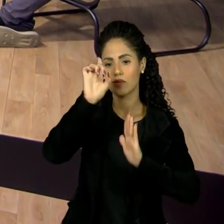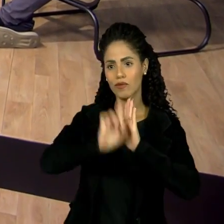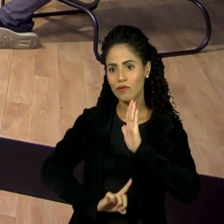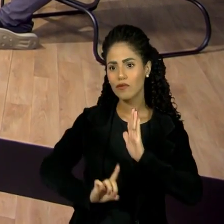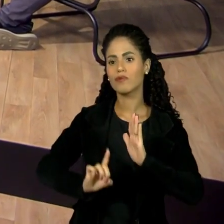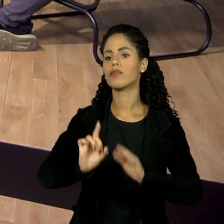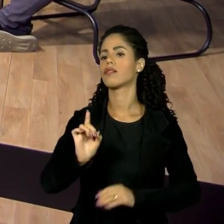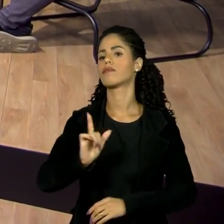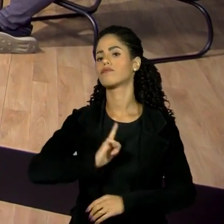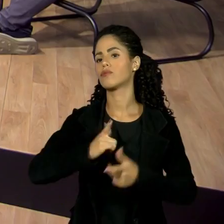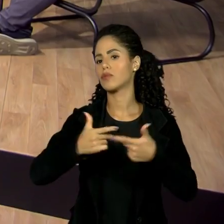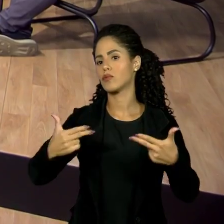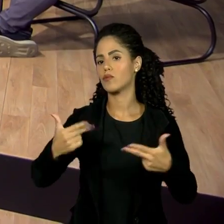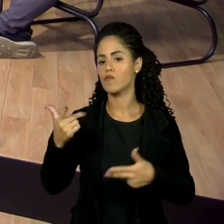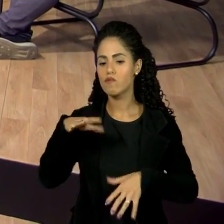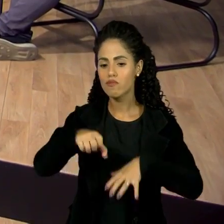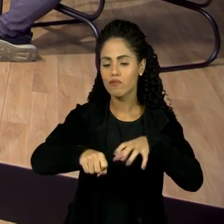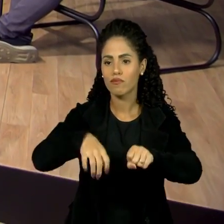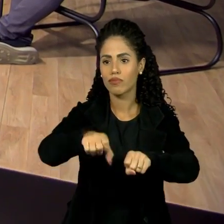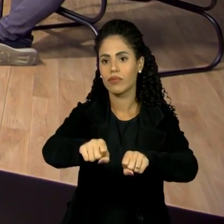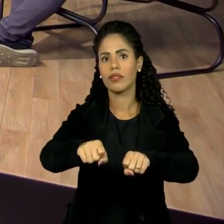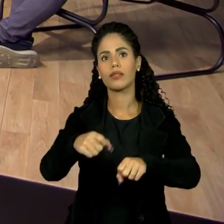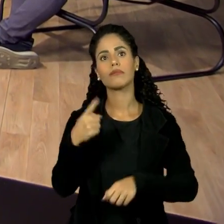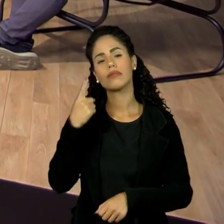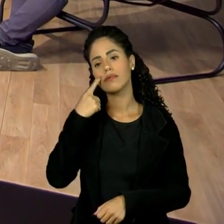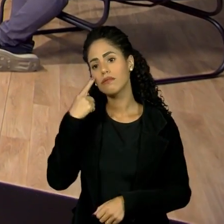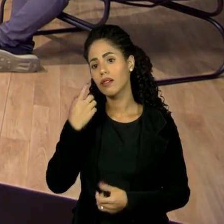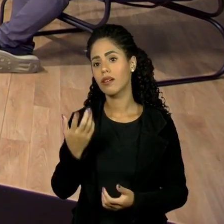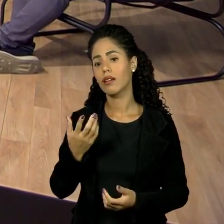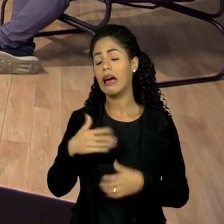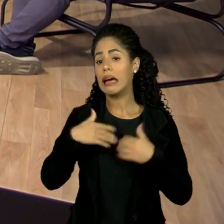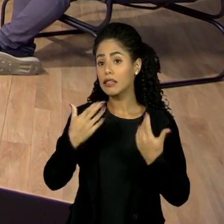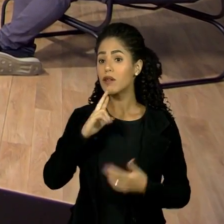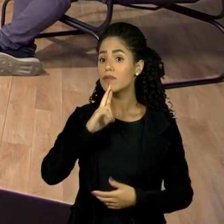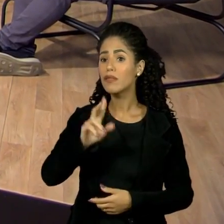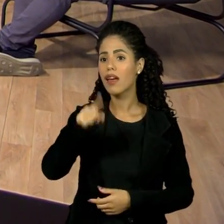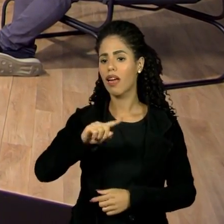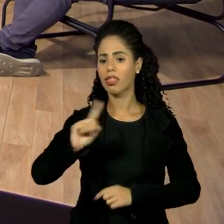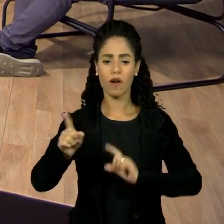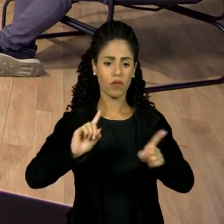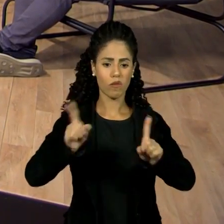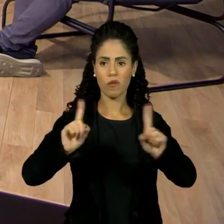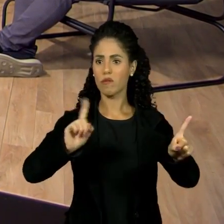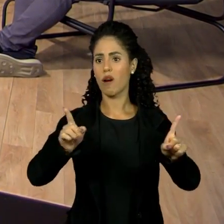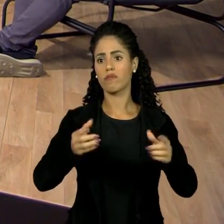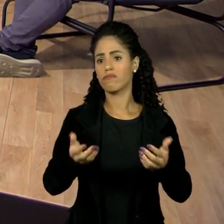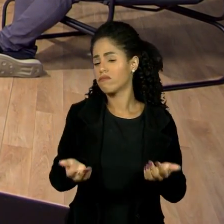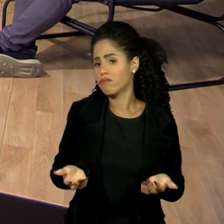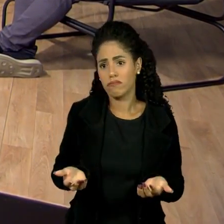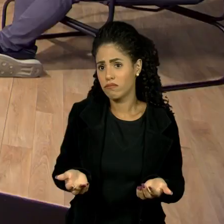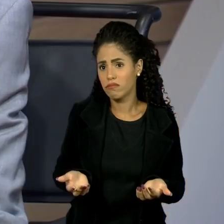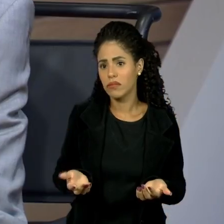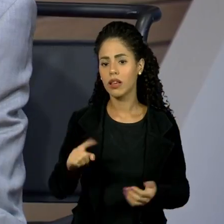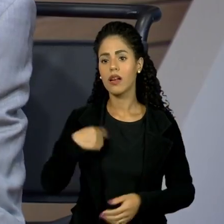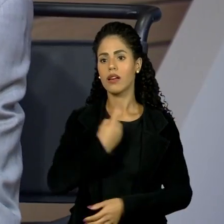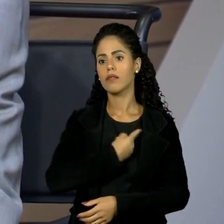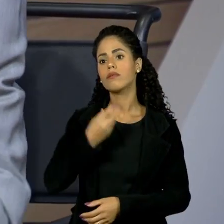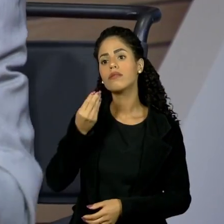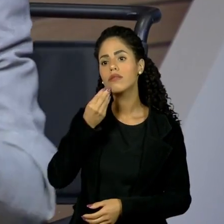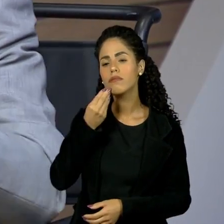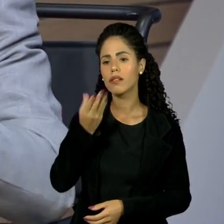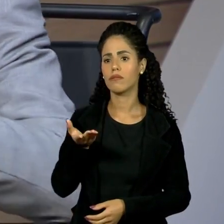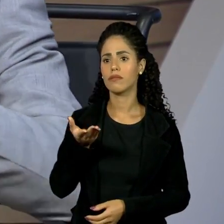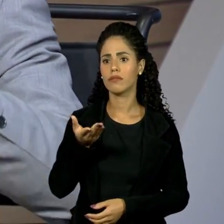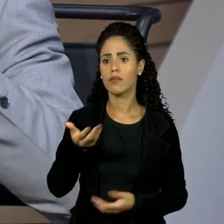de... Então nós temos que dar um salto, sabe por quê? A grande diferença é que até agora, a experiência que a gente tem